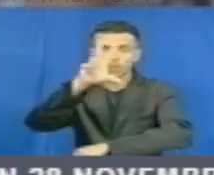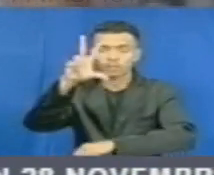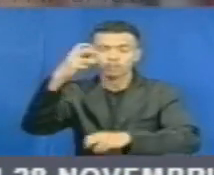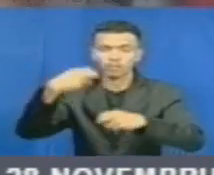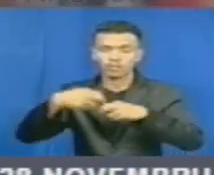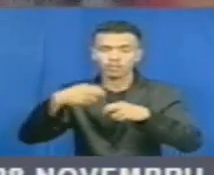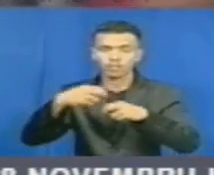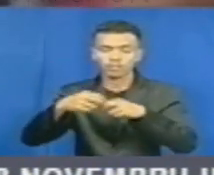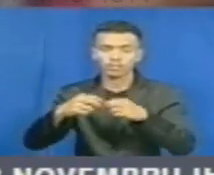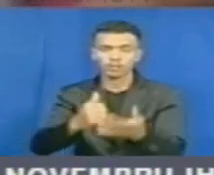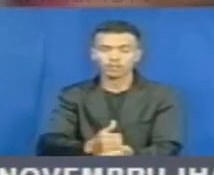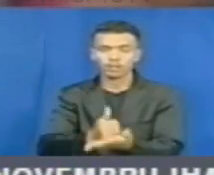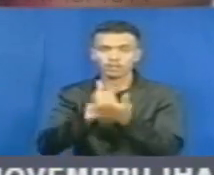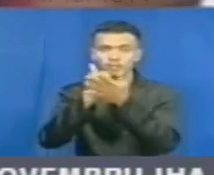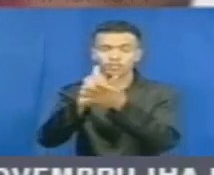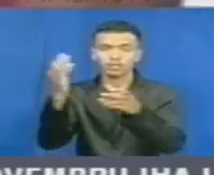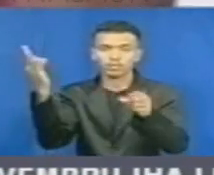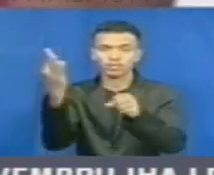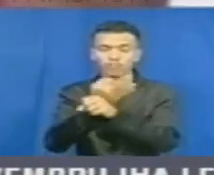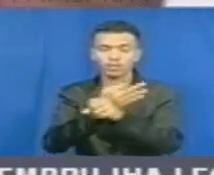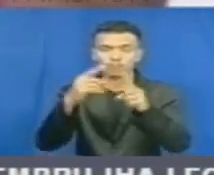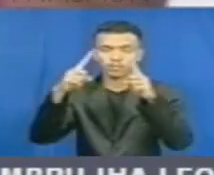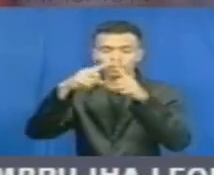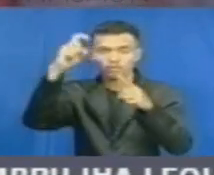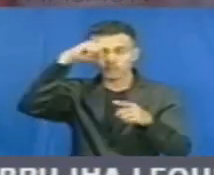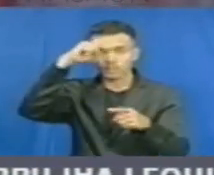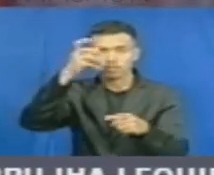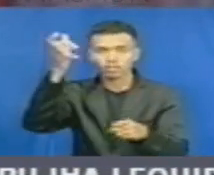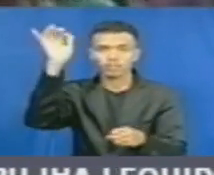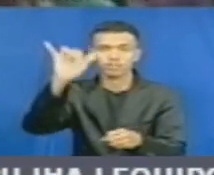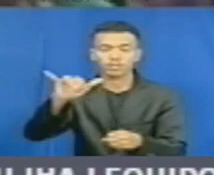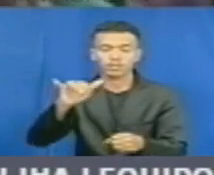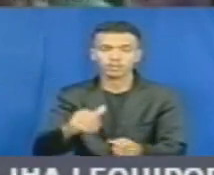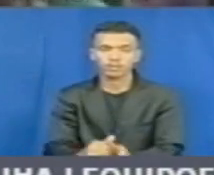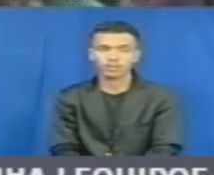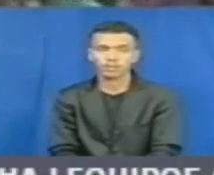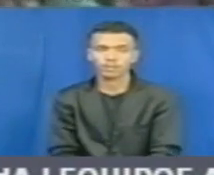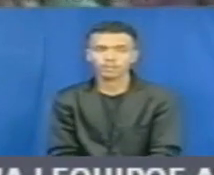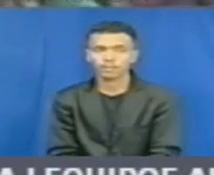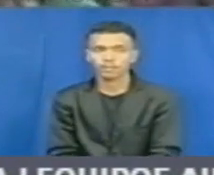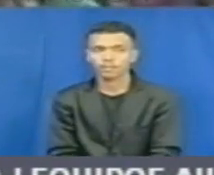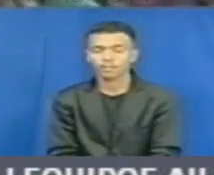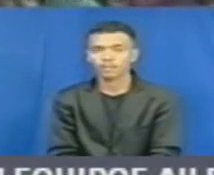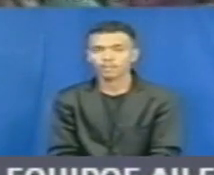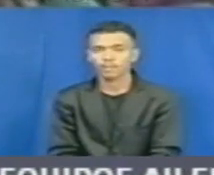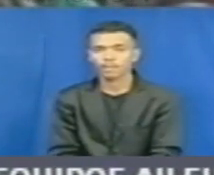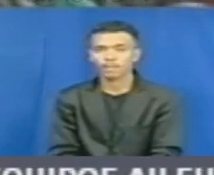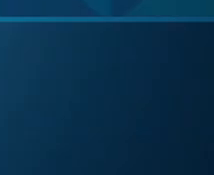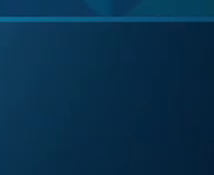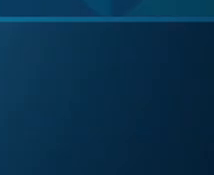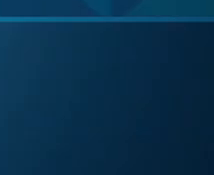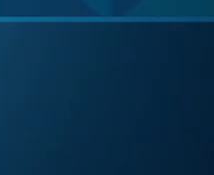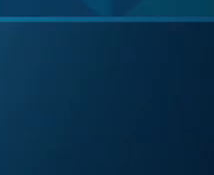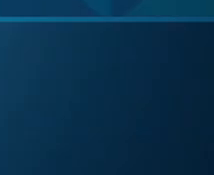dificulta atendimento no tratamento documento by Deus Sira. Husi município Viqueque Paulino Pinto, ba